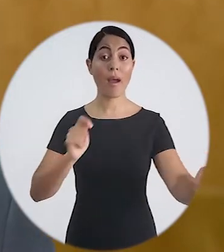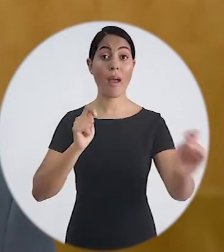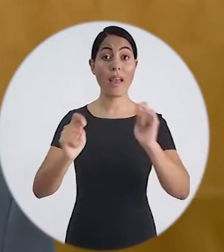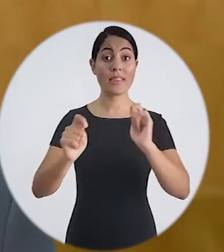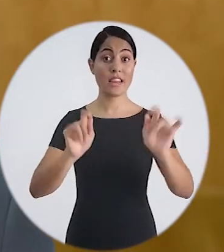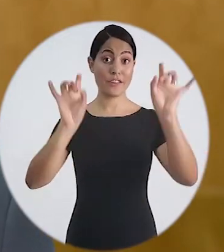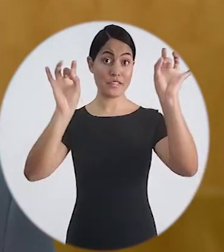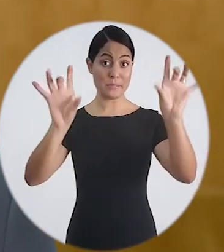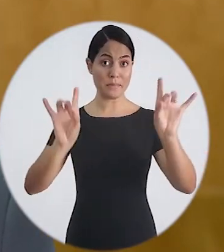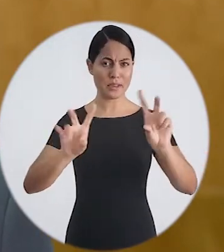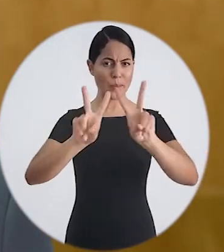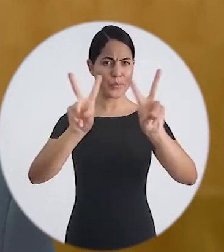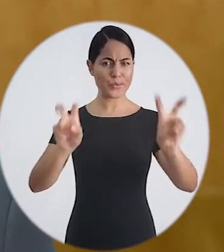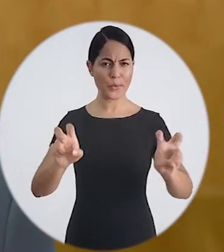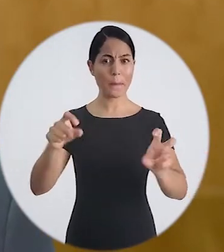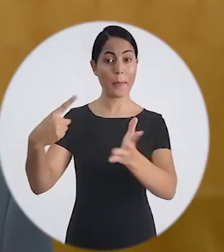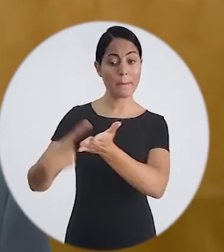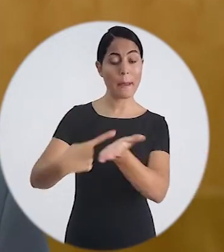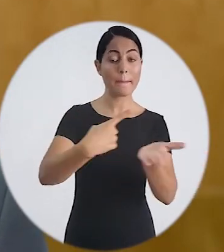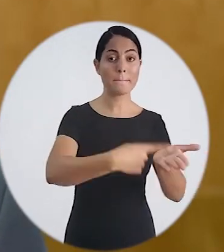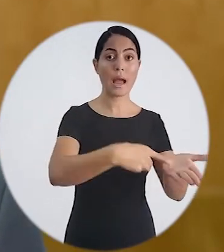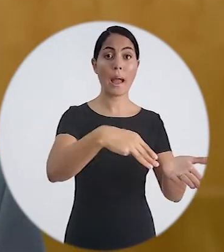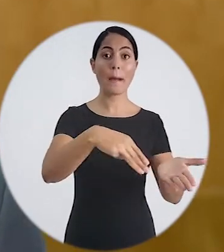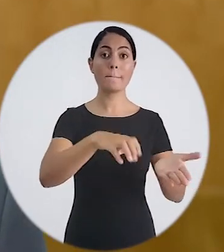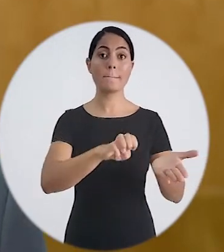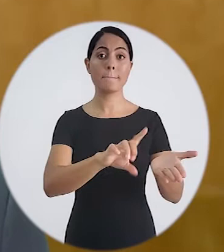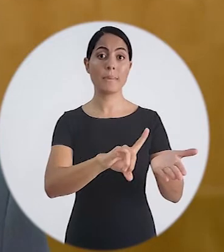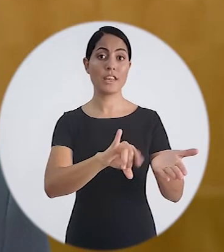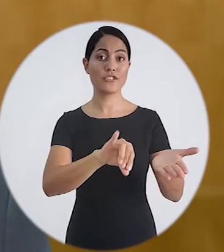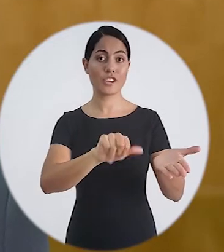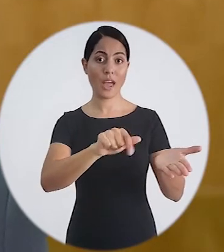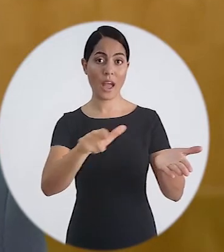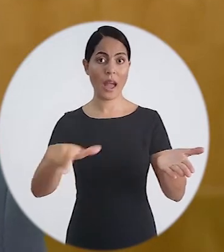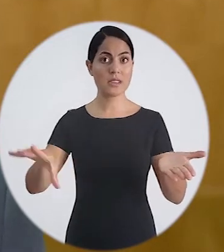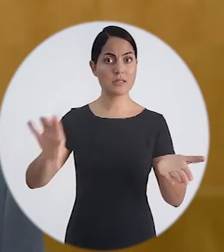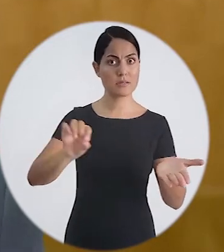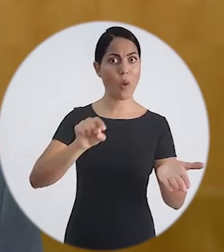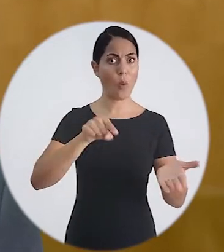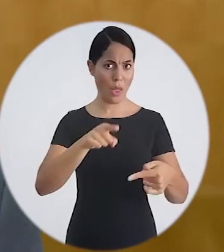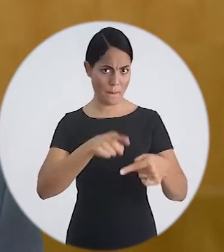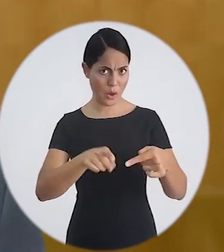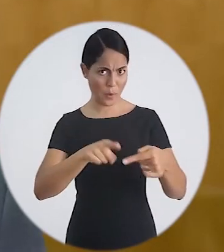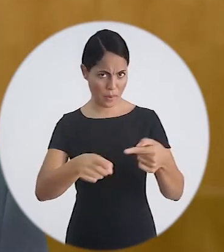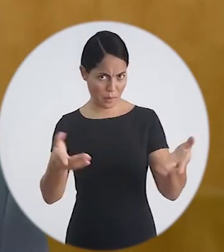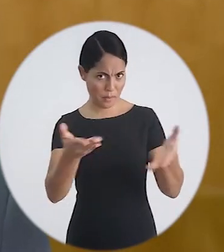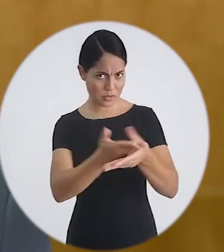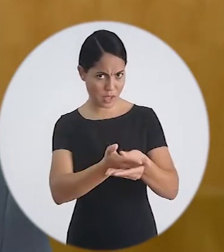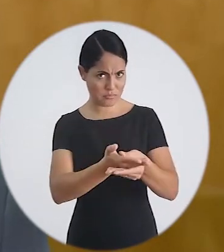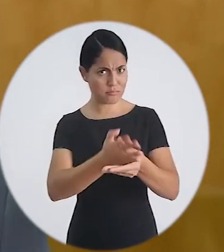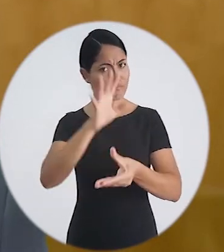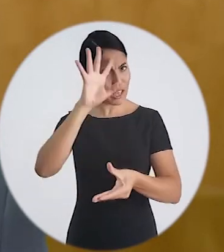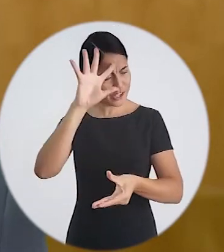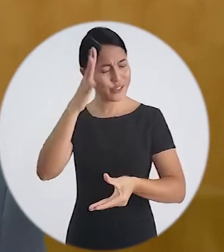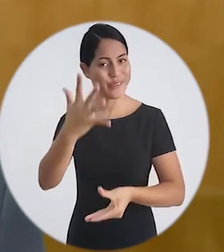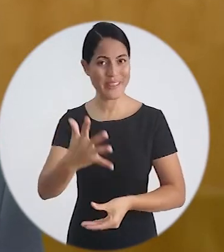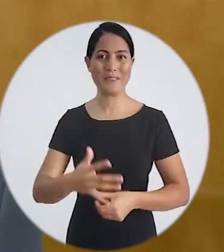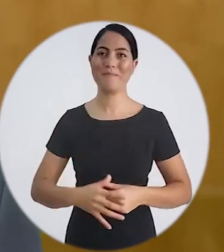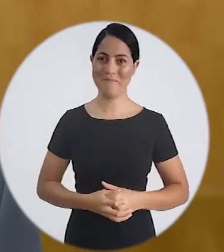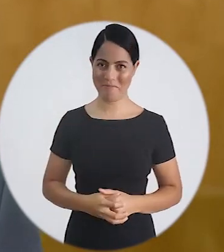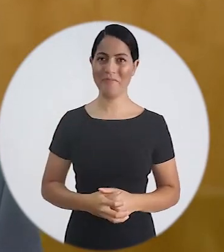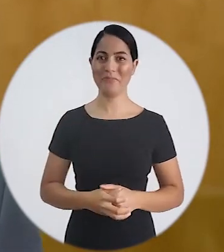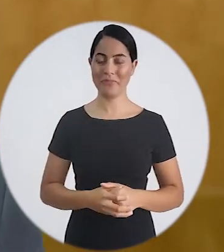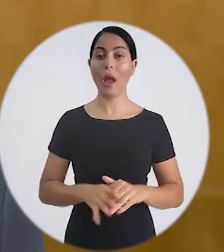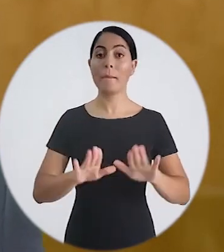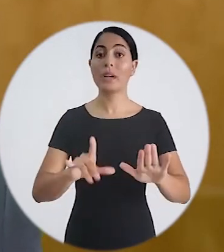entrevistas especiais sobre mediação como alternativa eficaz na judicialização dos processos. Nesta semana nós